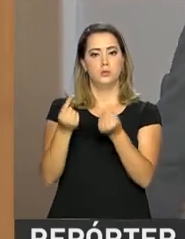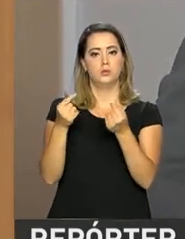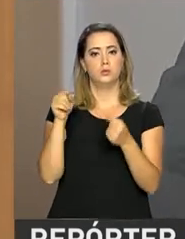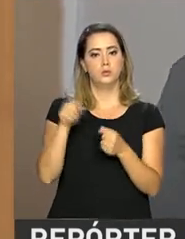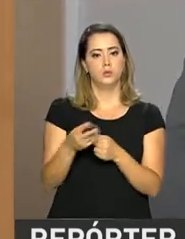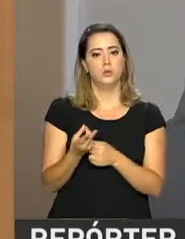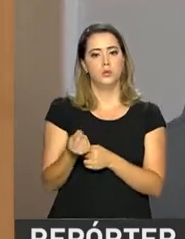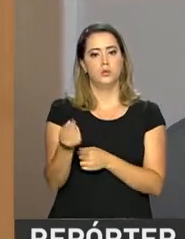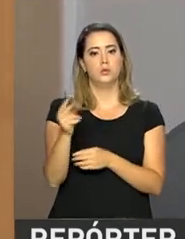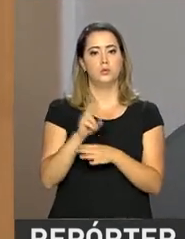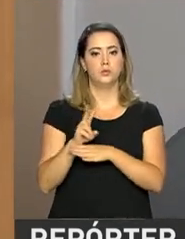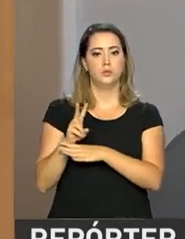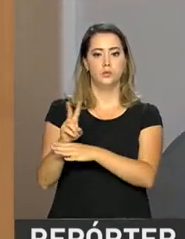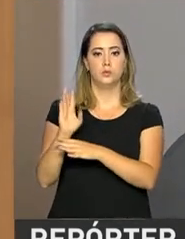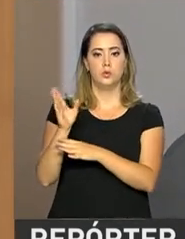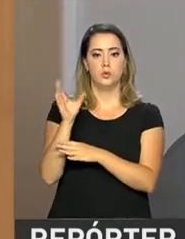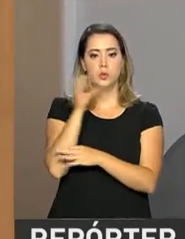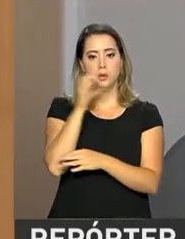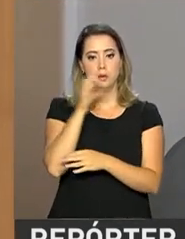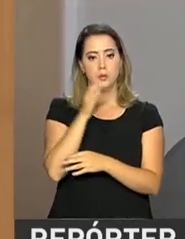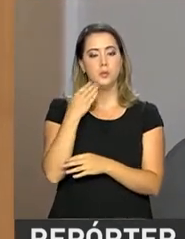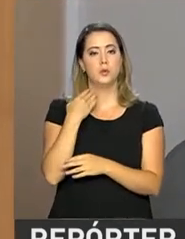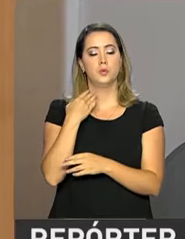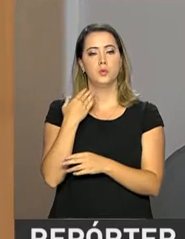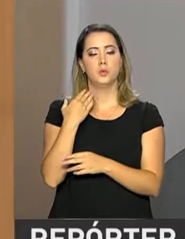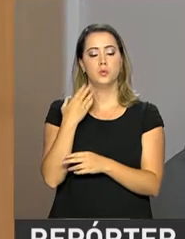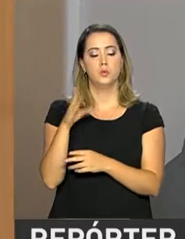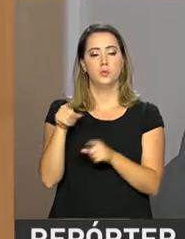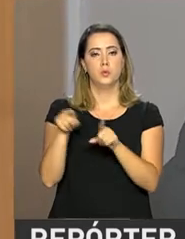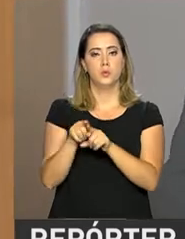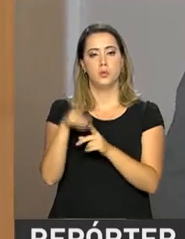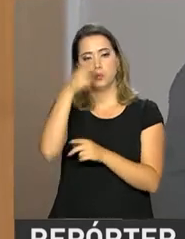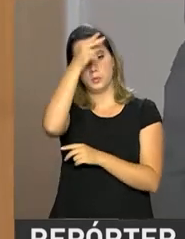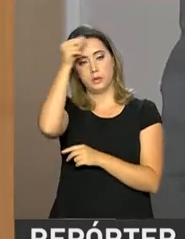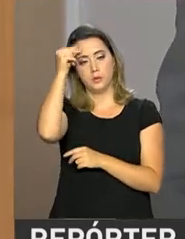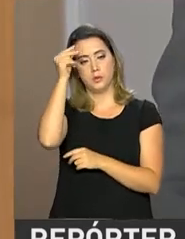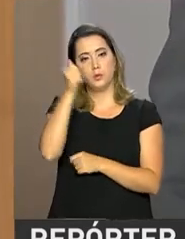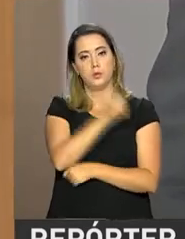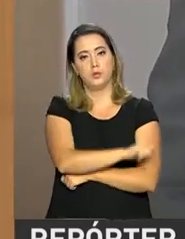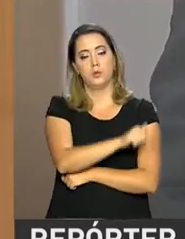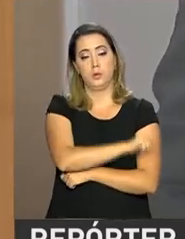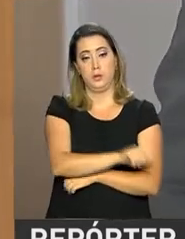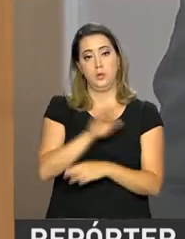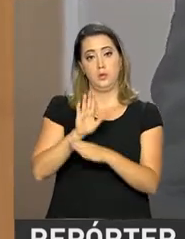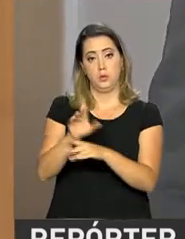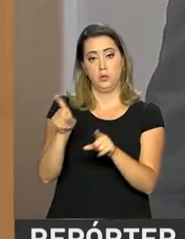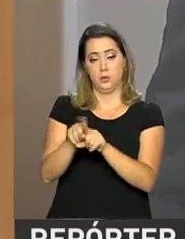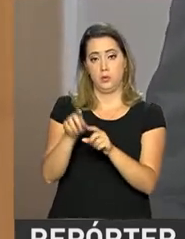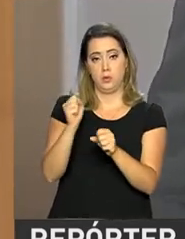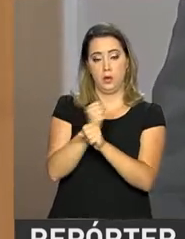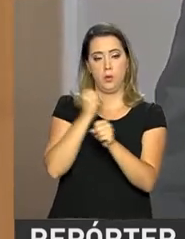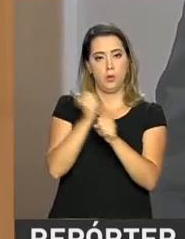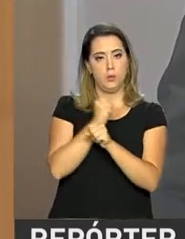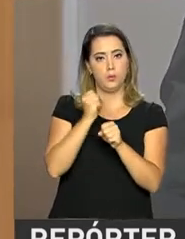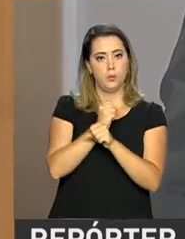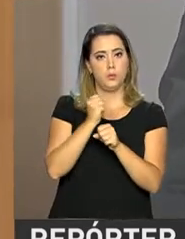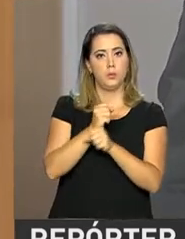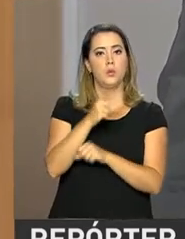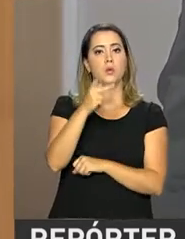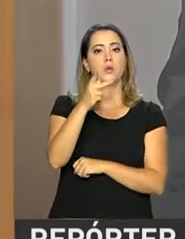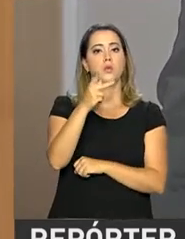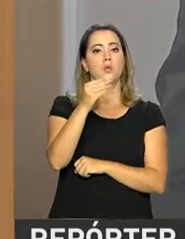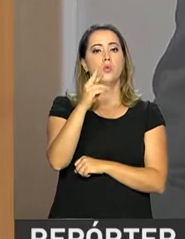deste recurso imediatamente ela servirá também para obras no porto maravilha